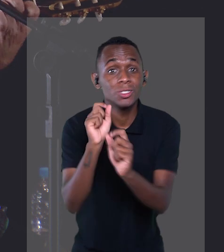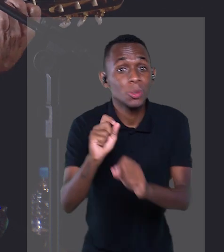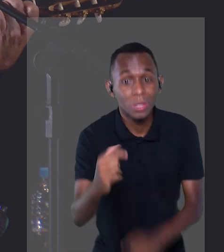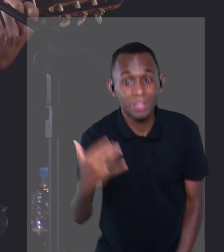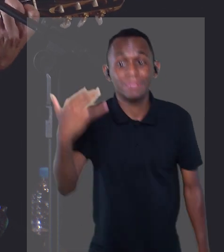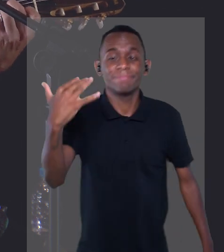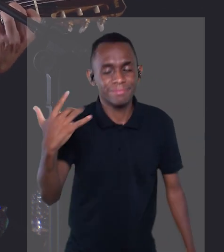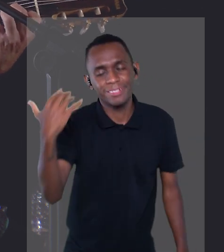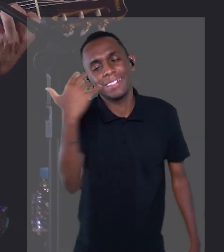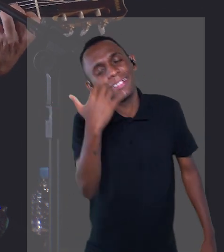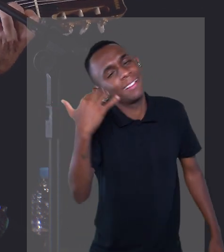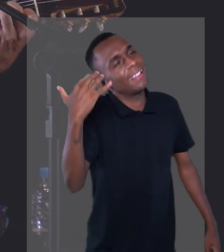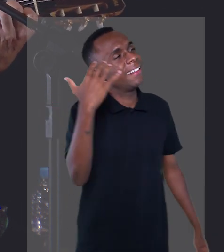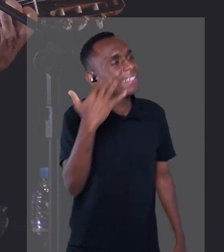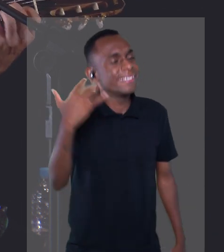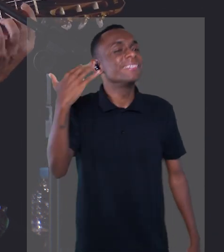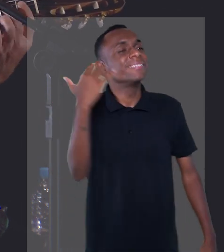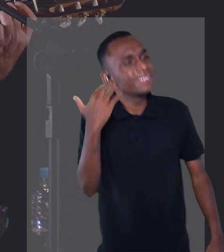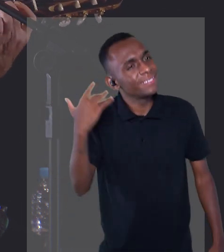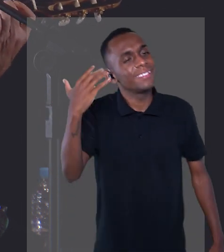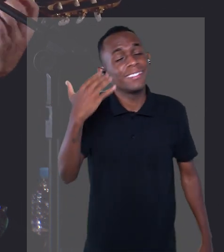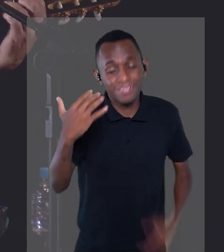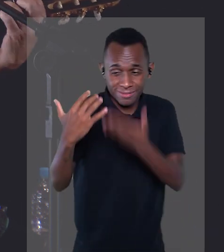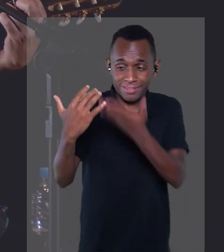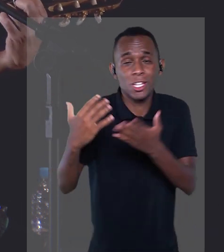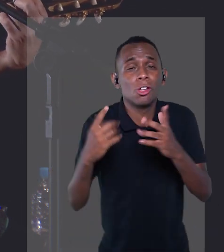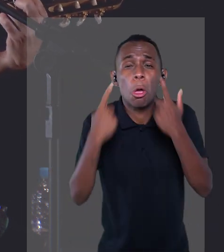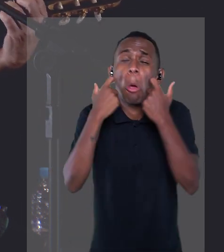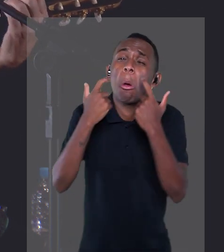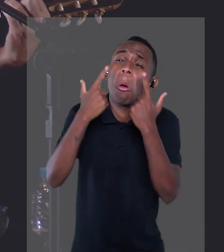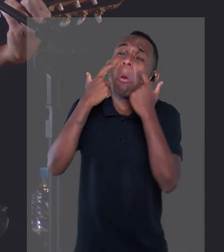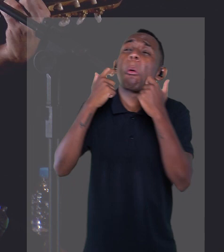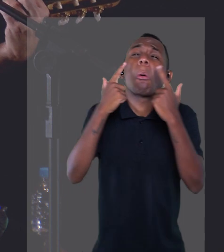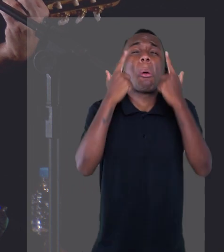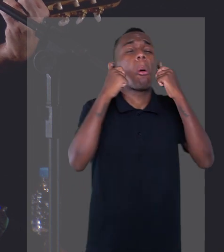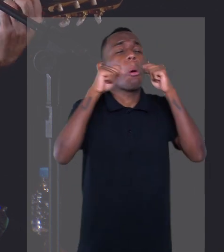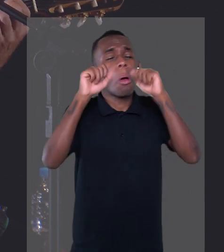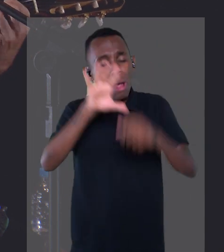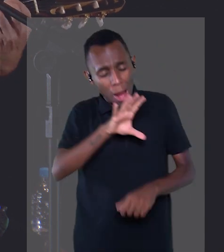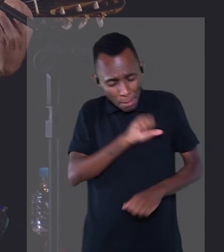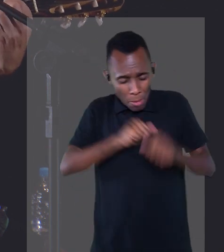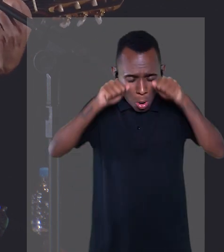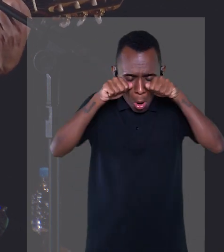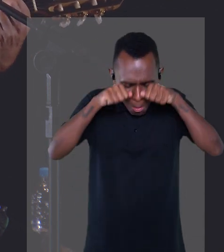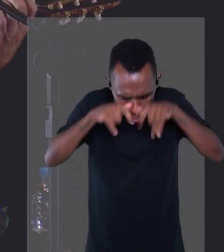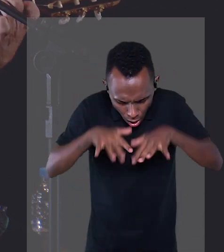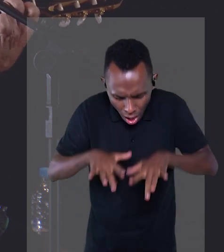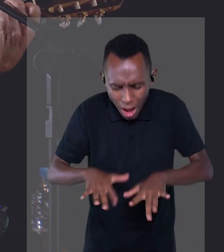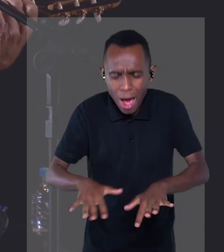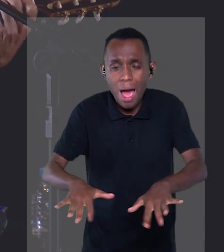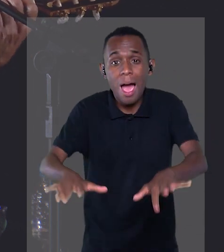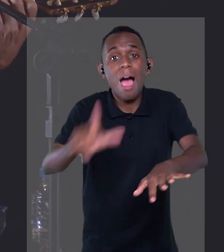pra quando chorar de amor, encher de novo